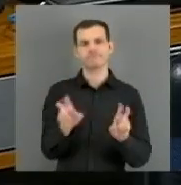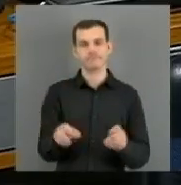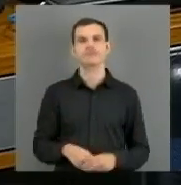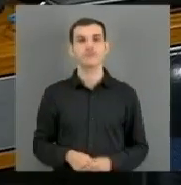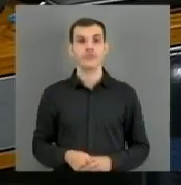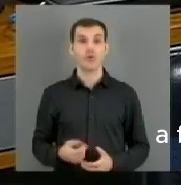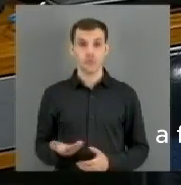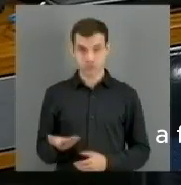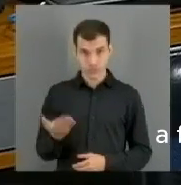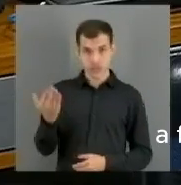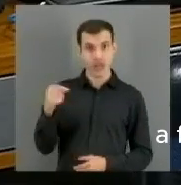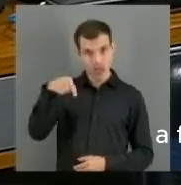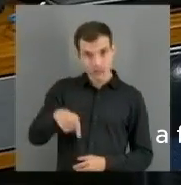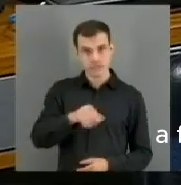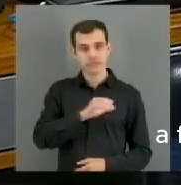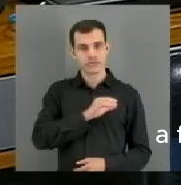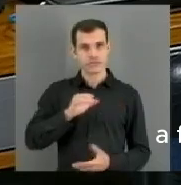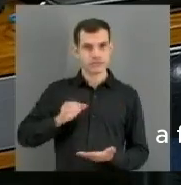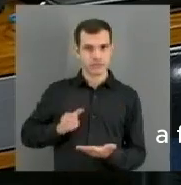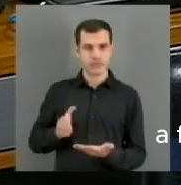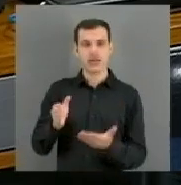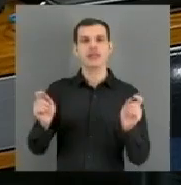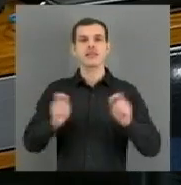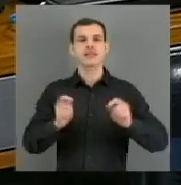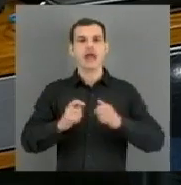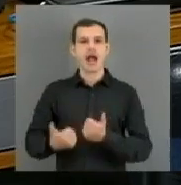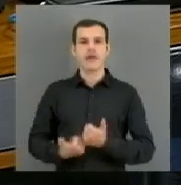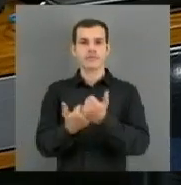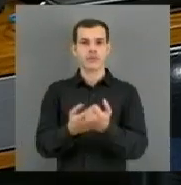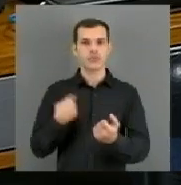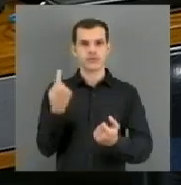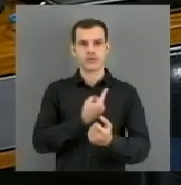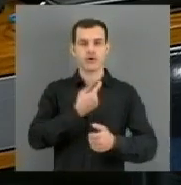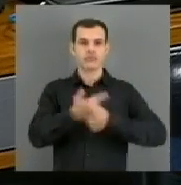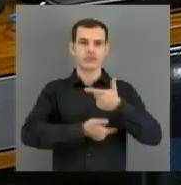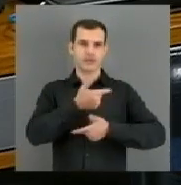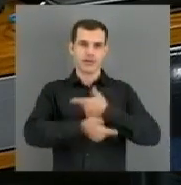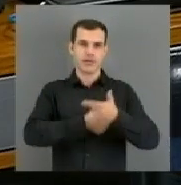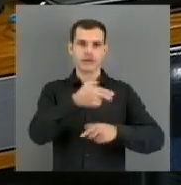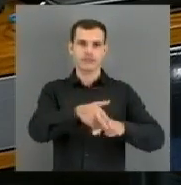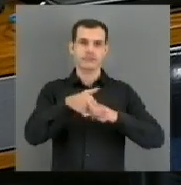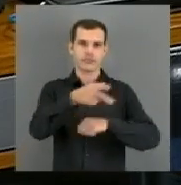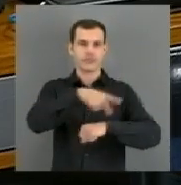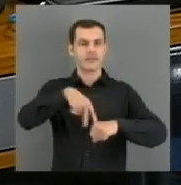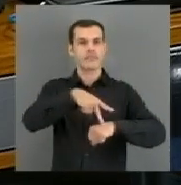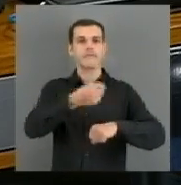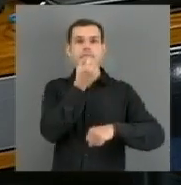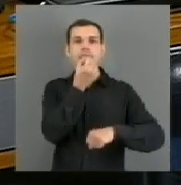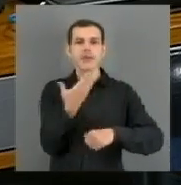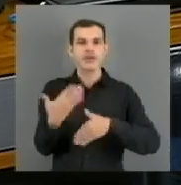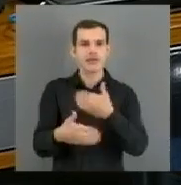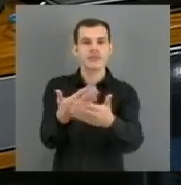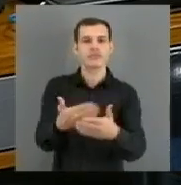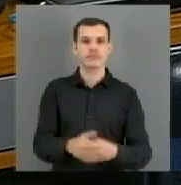de nos ajudar a fazer o nosso trabalho pelo bem da nação, pelo bem do esporte, pelo